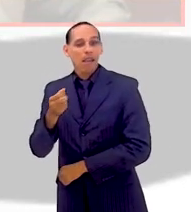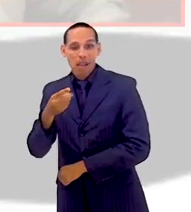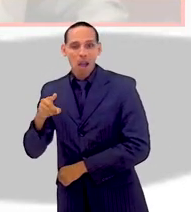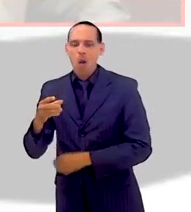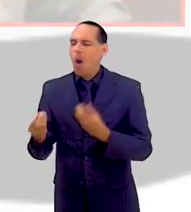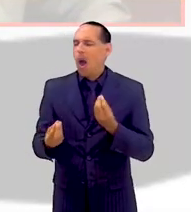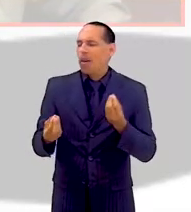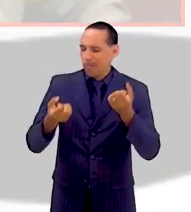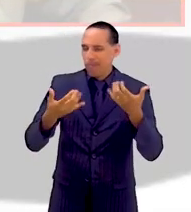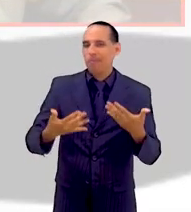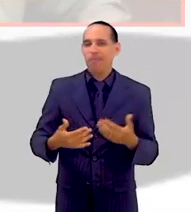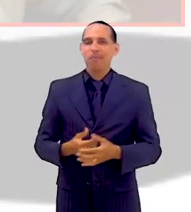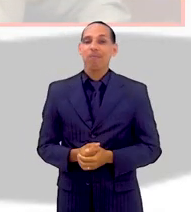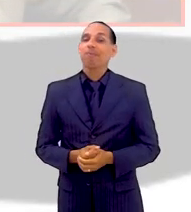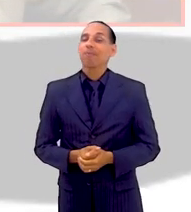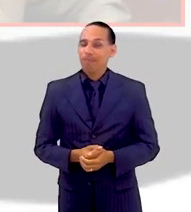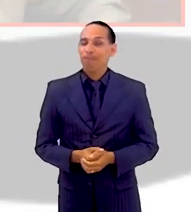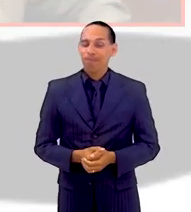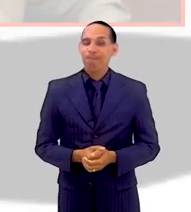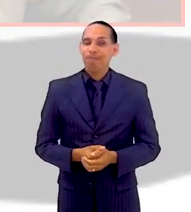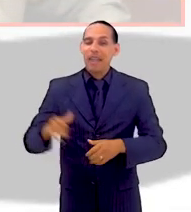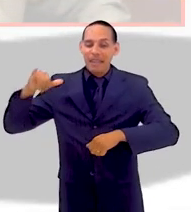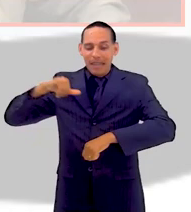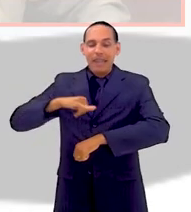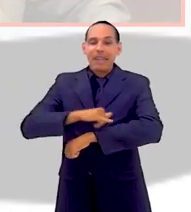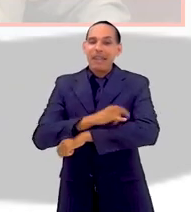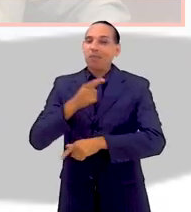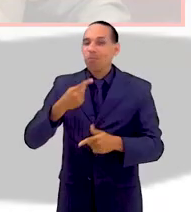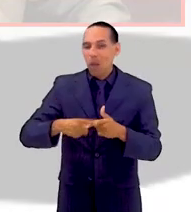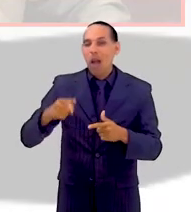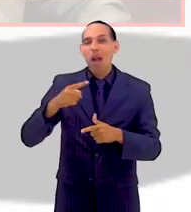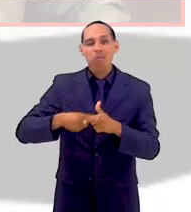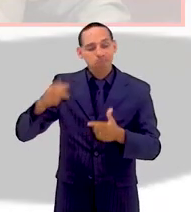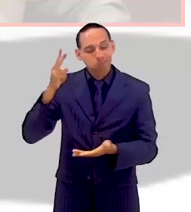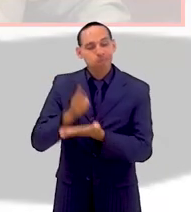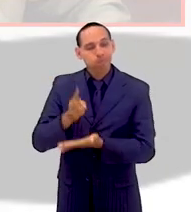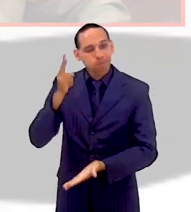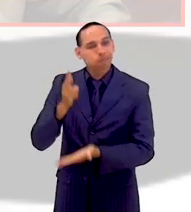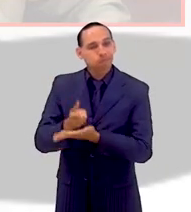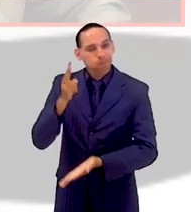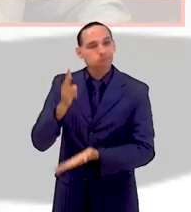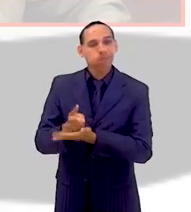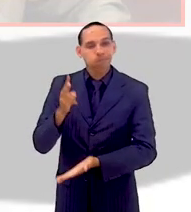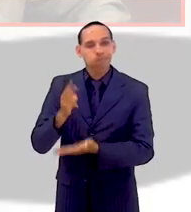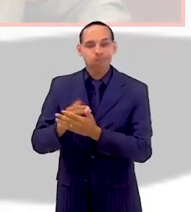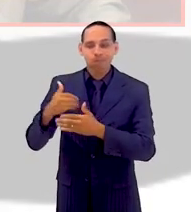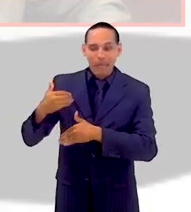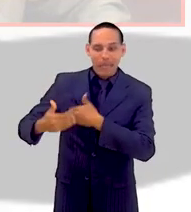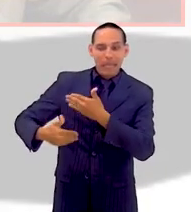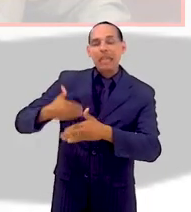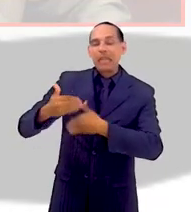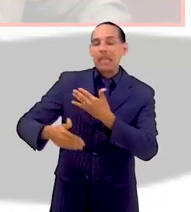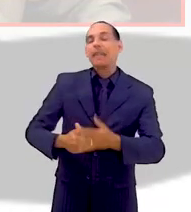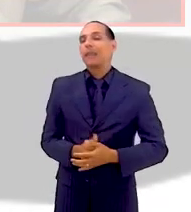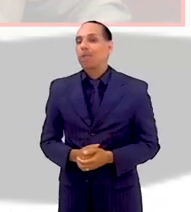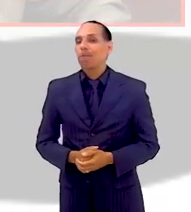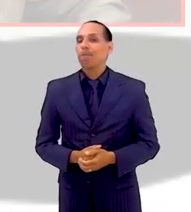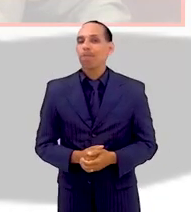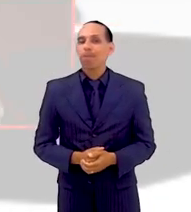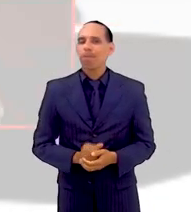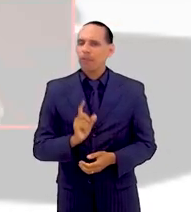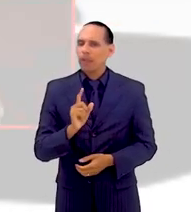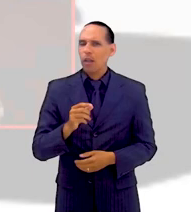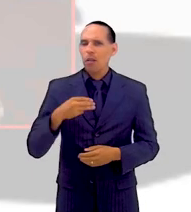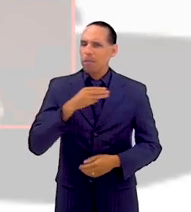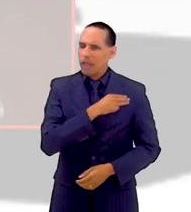Alexandre. O Aeroporto do Galeão é uma novela, né, que se enreda, né, cada vez mais. Eu acho que a gente teve o